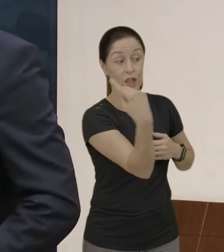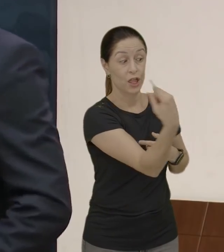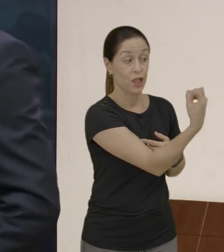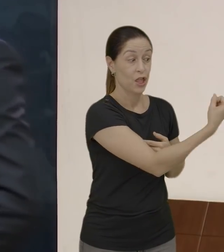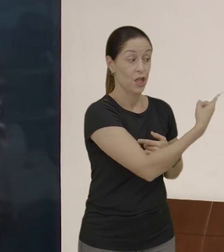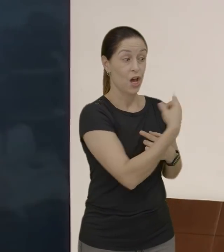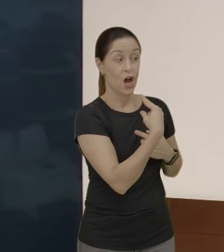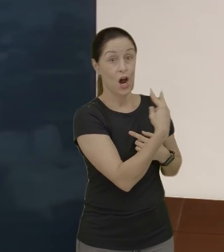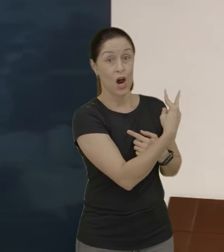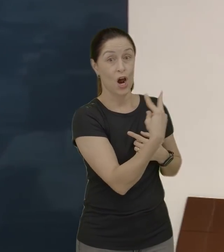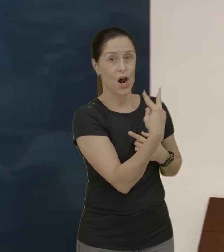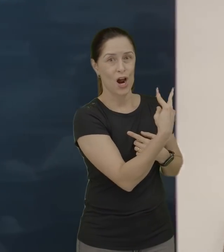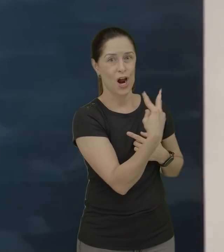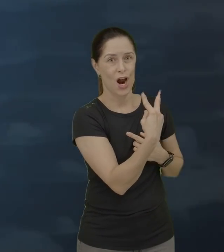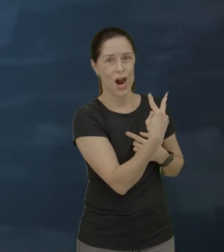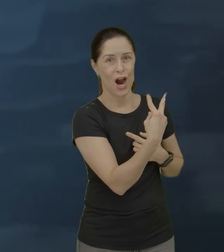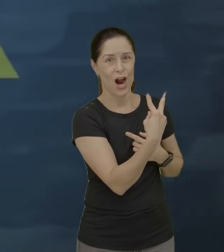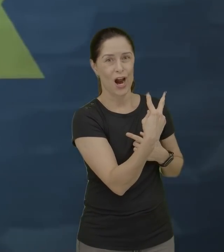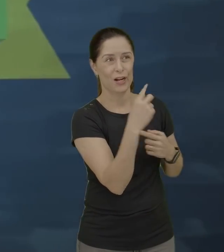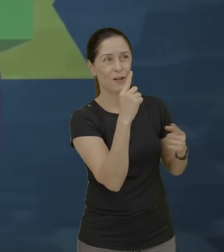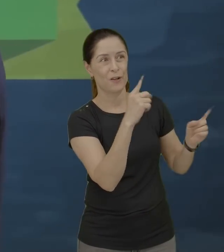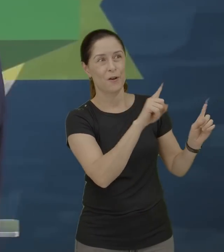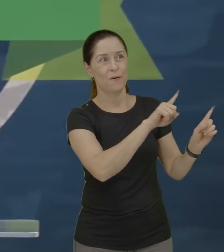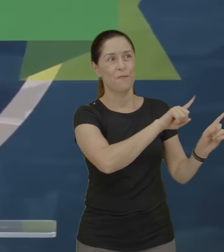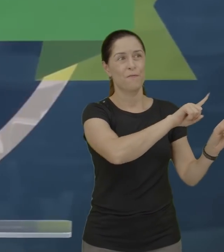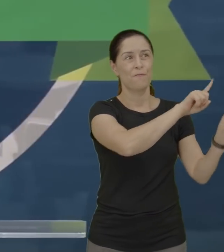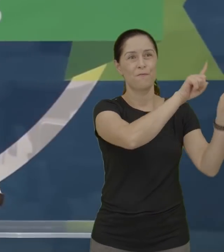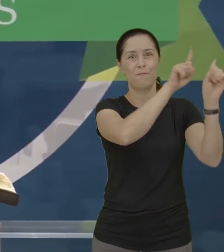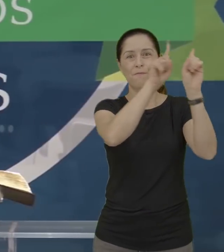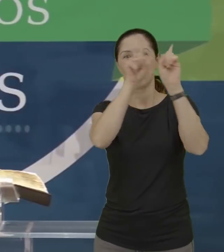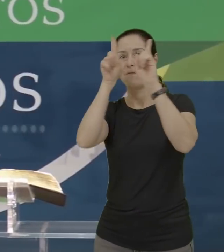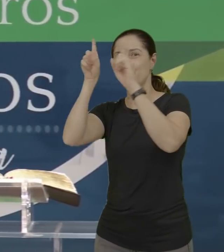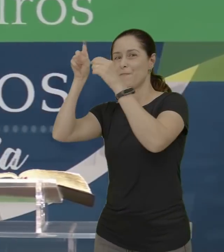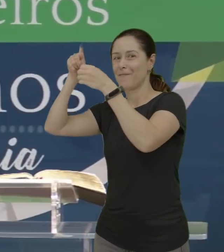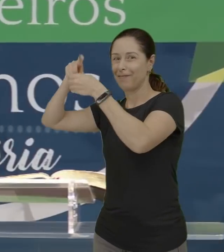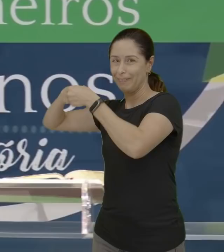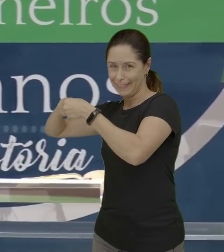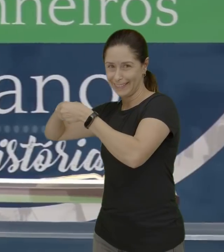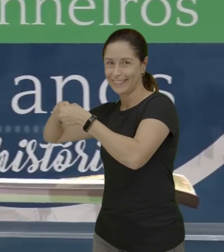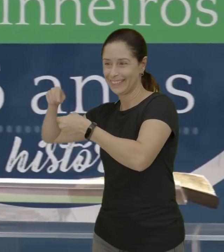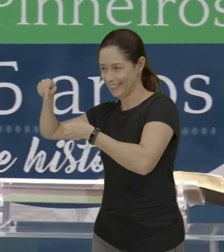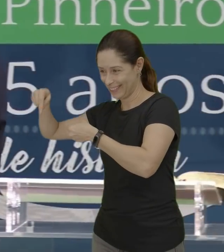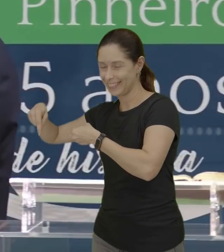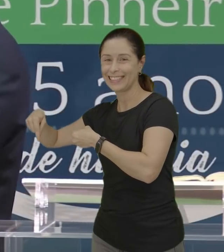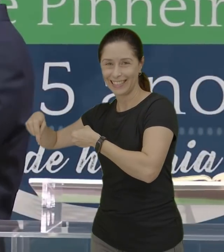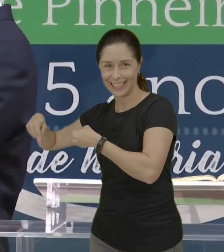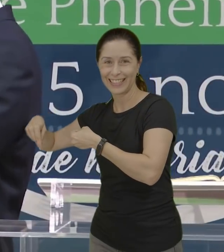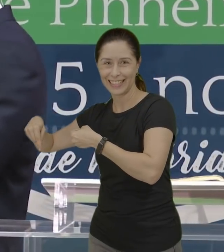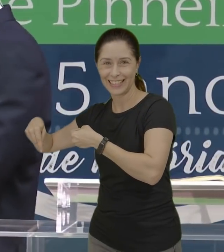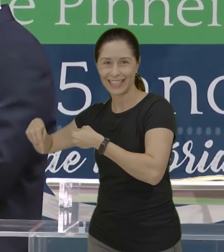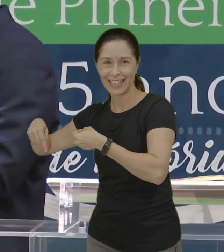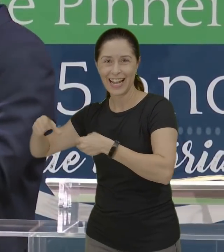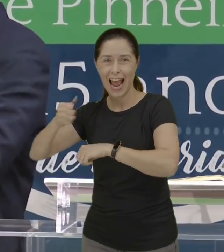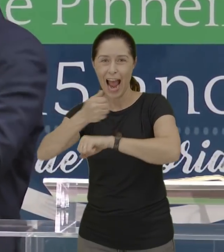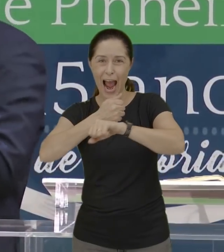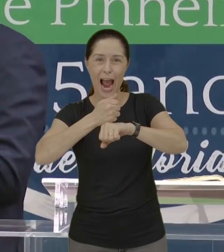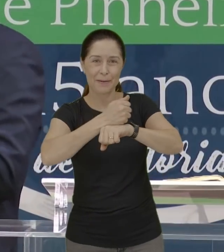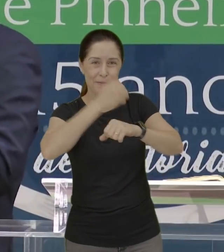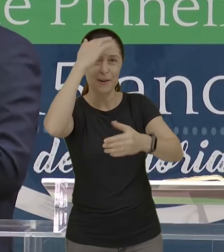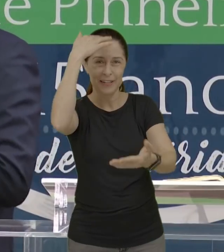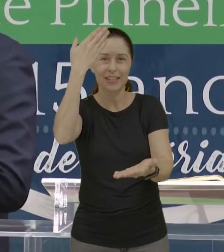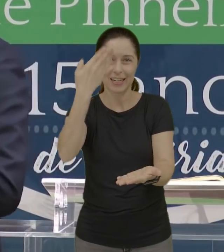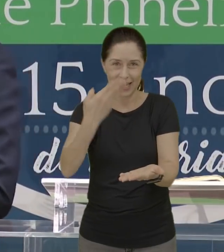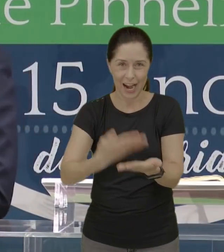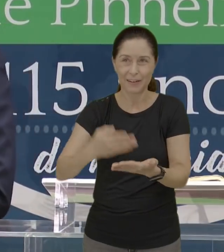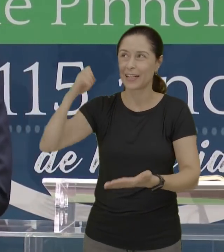voltaremos. E Hebreus 11 explica isso dizendo que Abraão acreditava que Deus